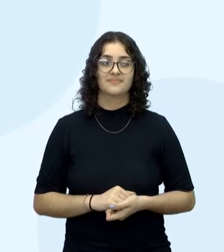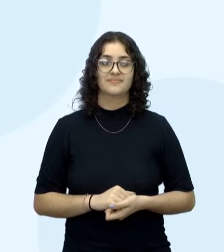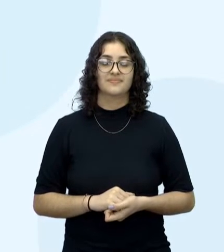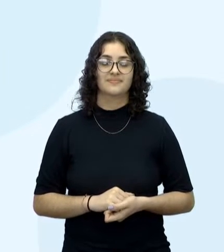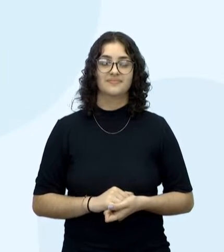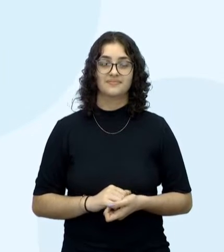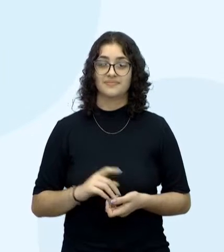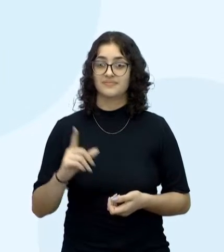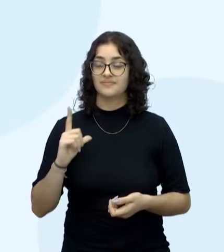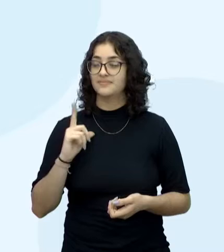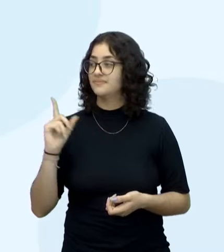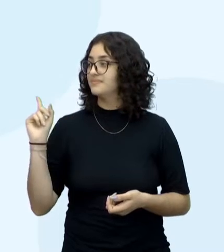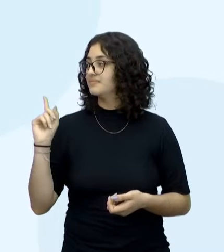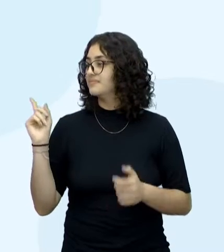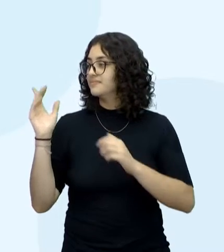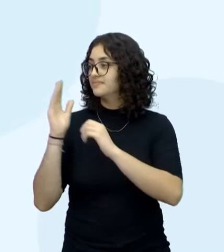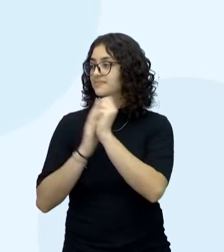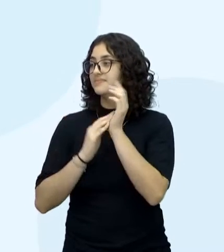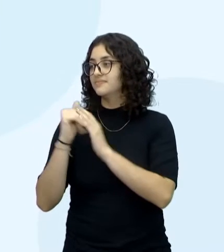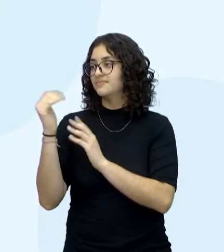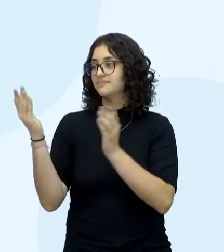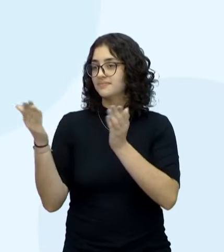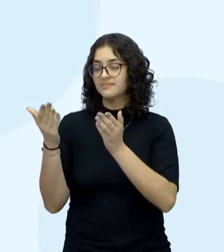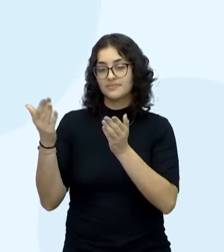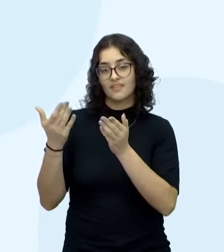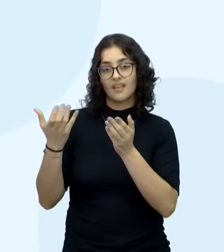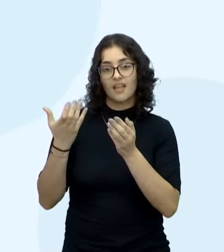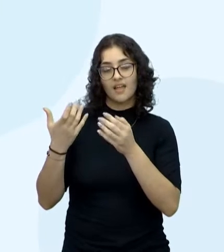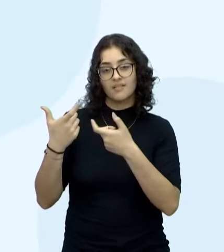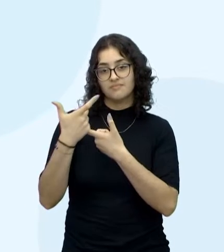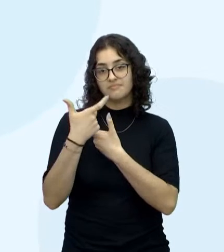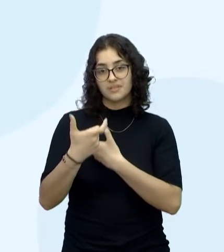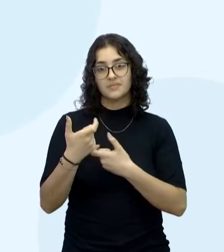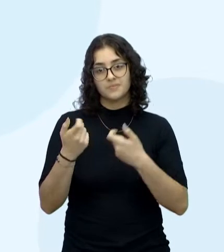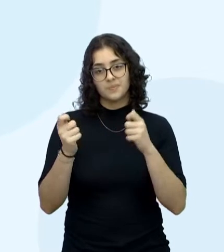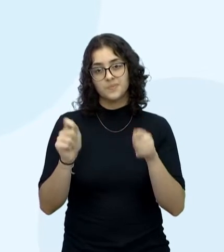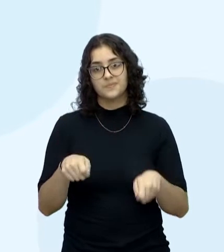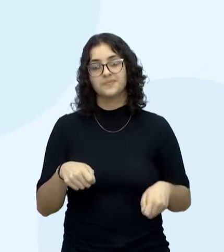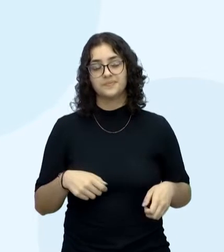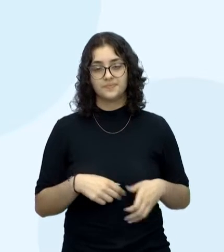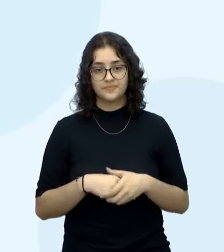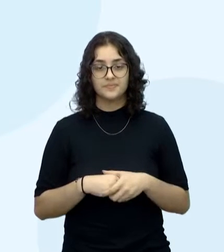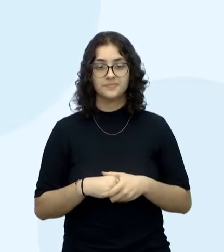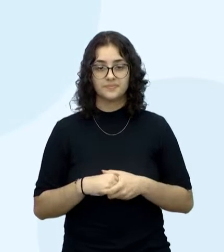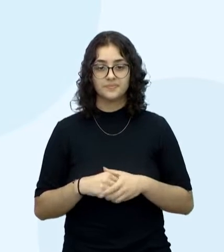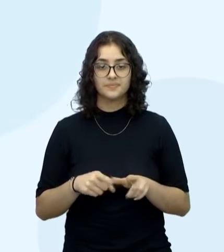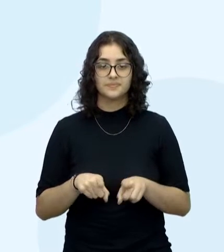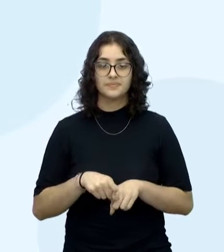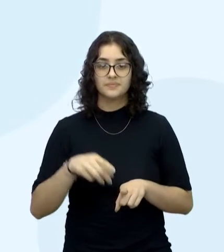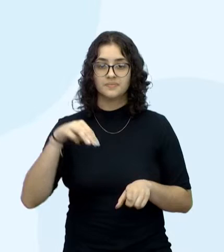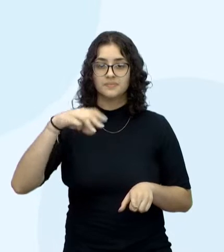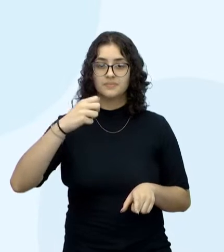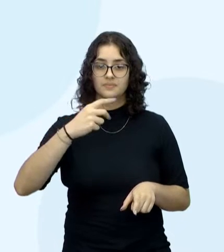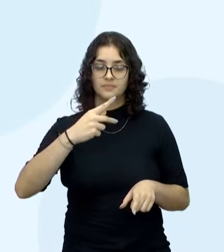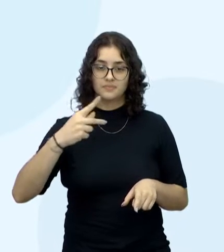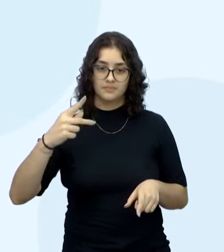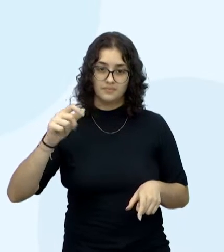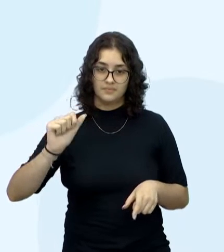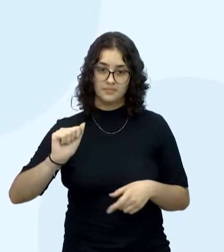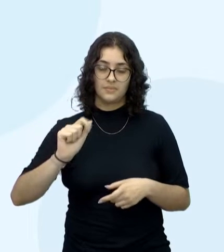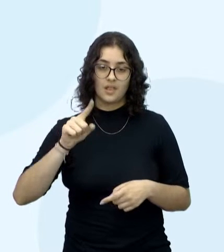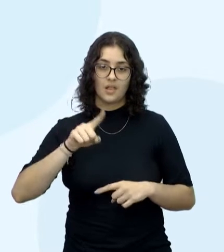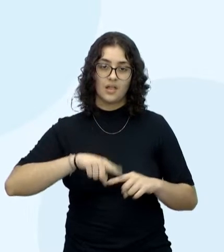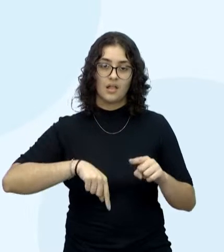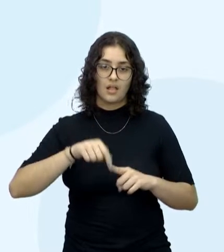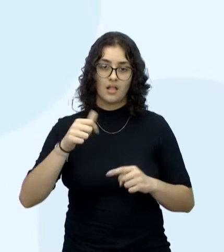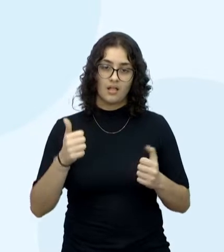Aí na tela para vocês estão as habilidades de hoje, para quem quiser tirar o print. E um mapa, tá? Que é